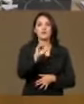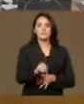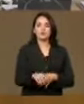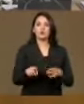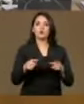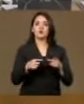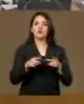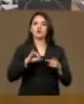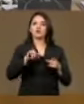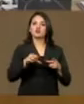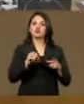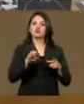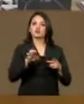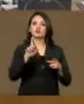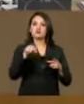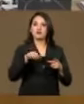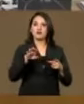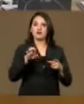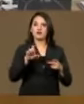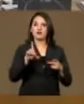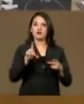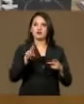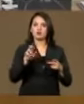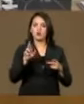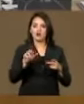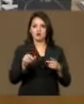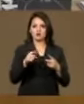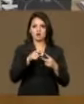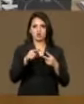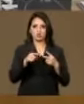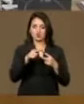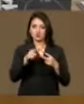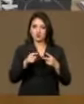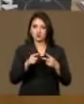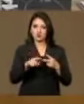Eduardo Cardoso, a critério próprio deles, a divisão.